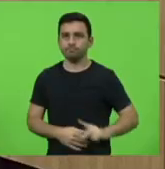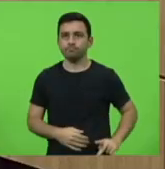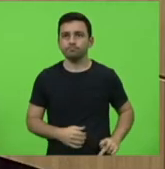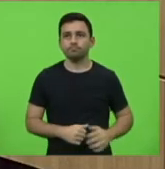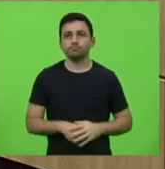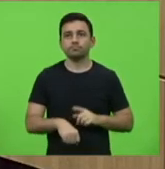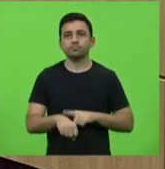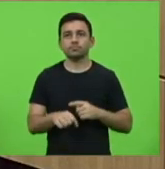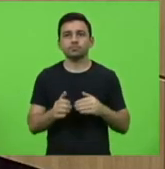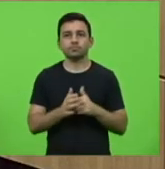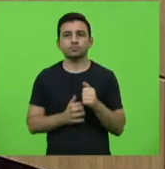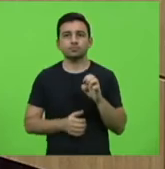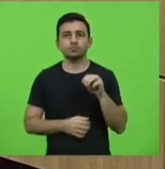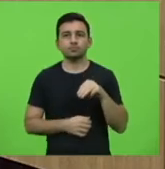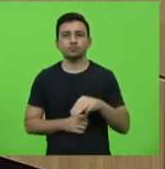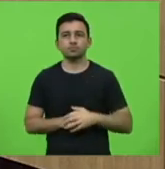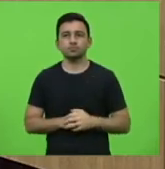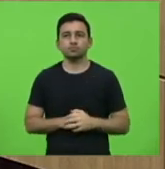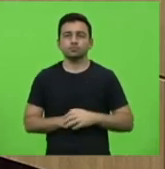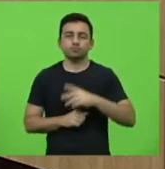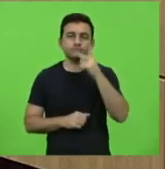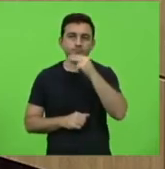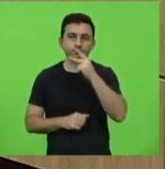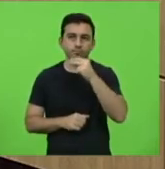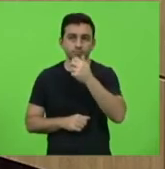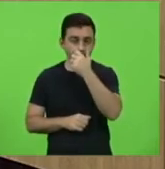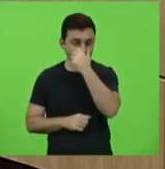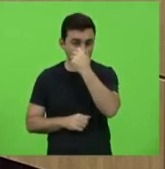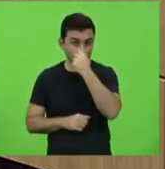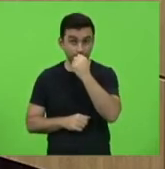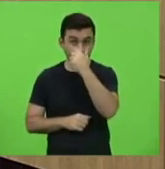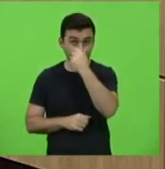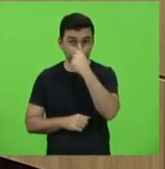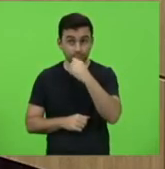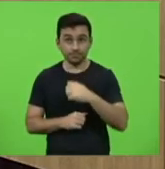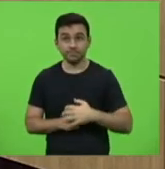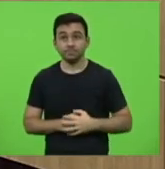até 10 minutos, fará uso da palavra o deputado Kennedy Nunes.